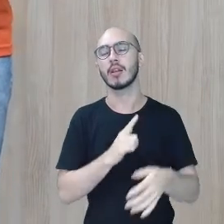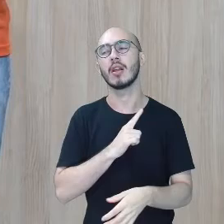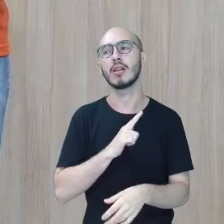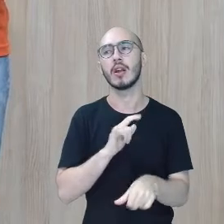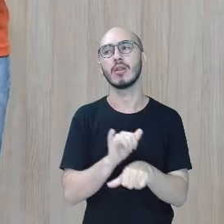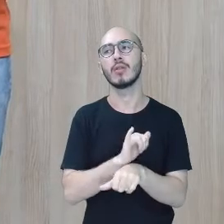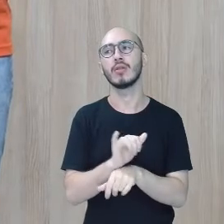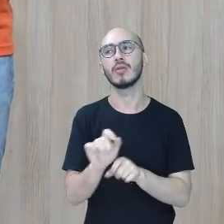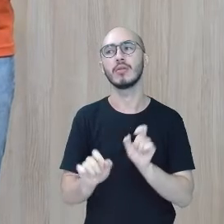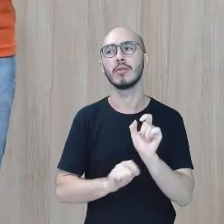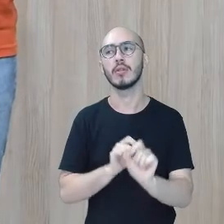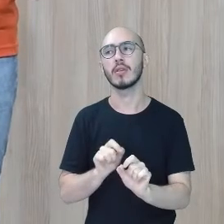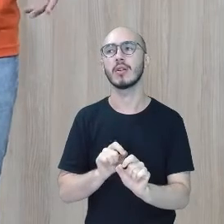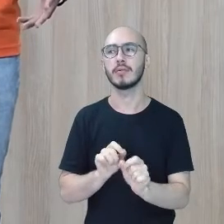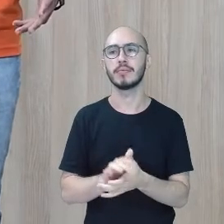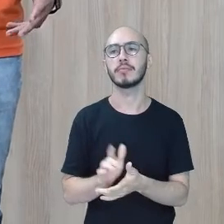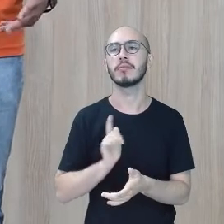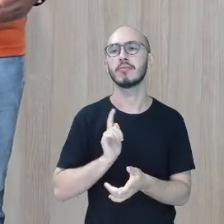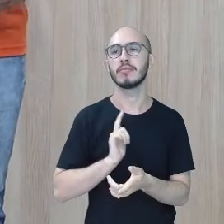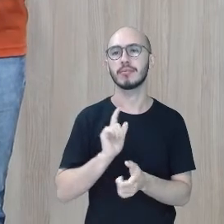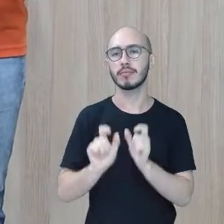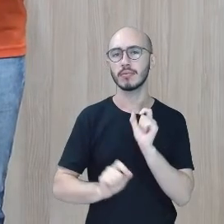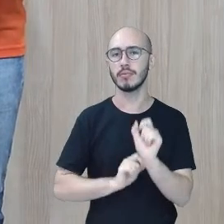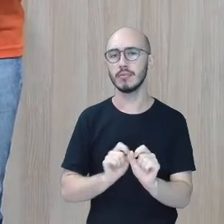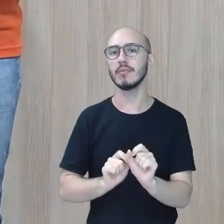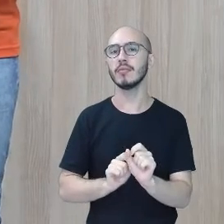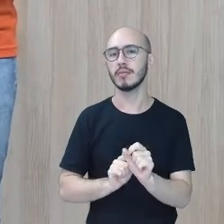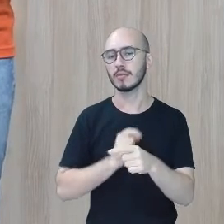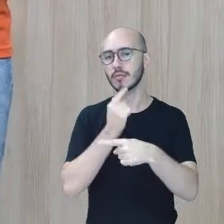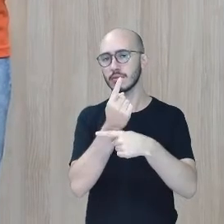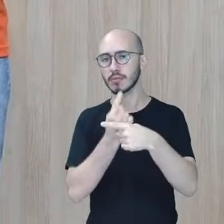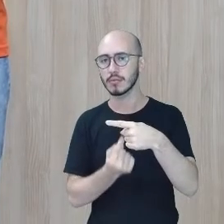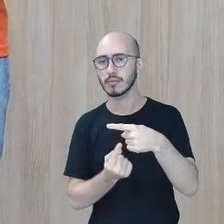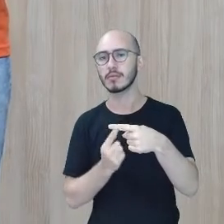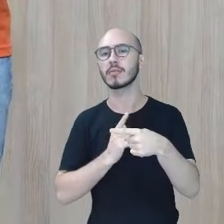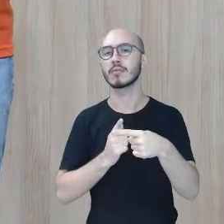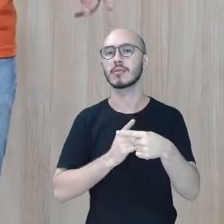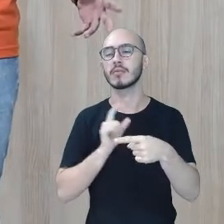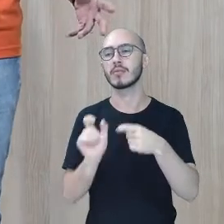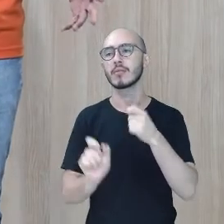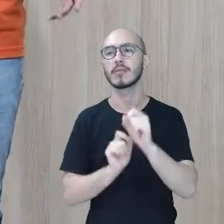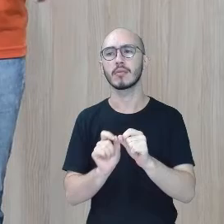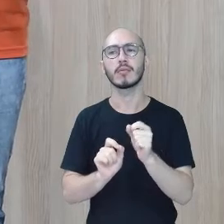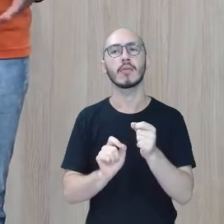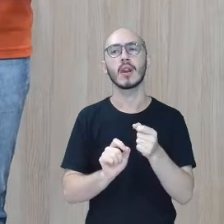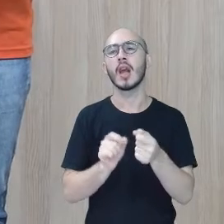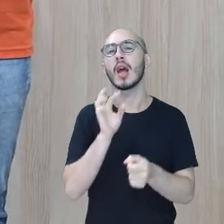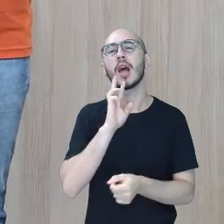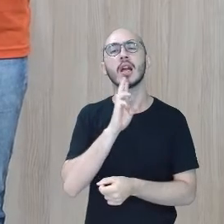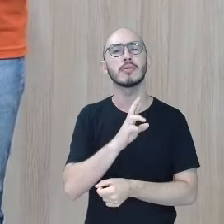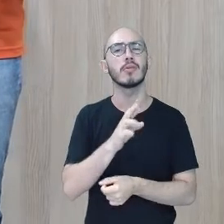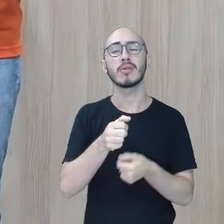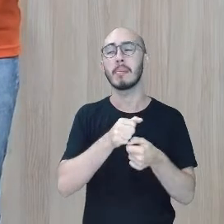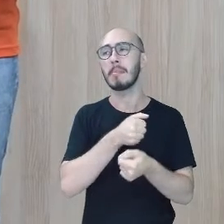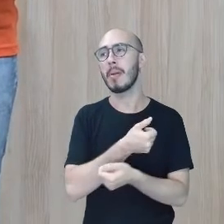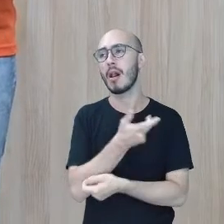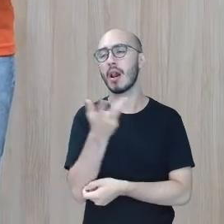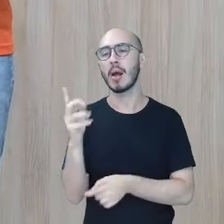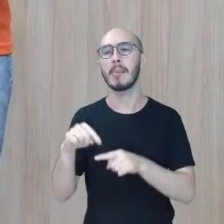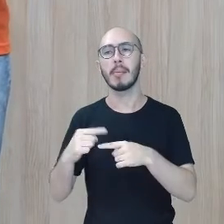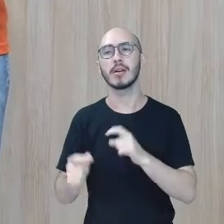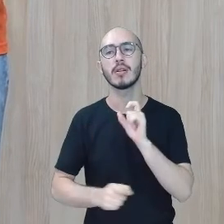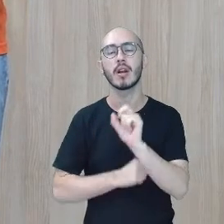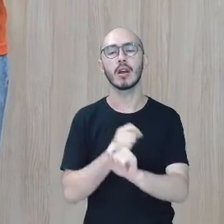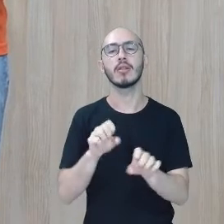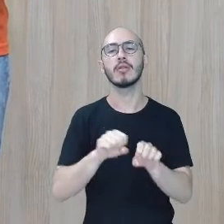aí de 2 equações com 2 incógnitas, né? A gente viu aí que tem infinitas soluções, mas no sistema de equação, quando